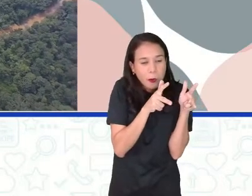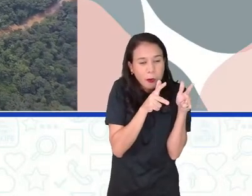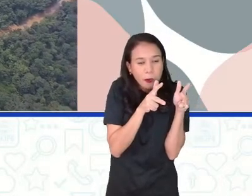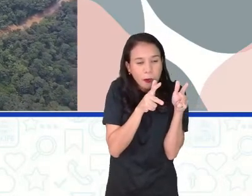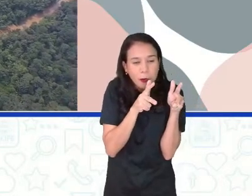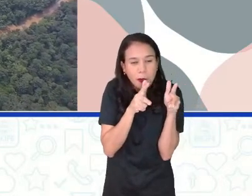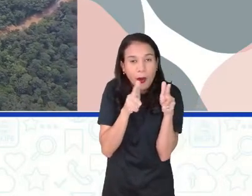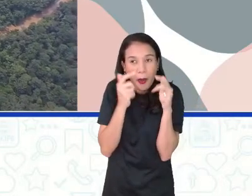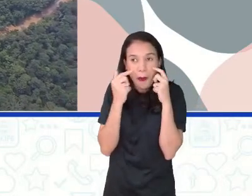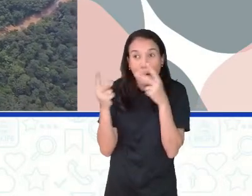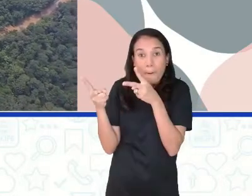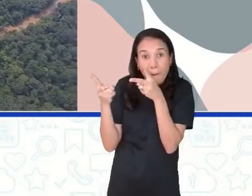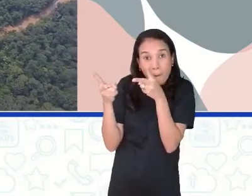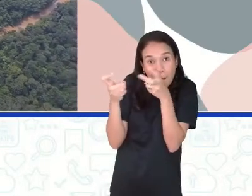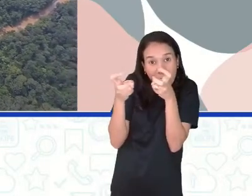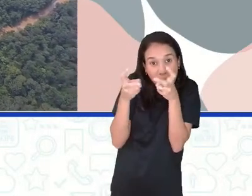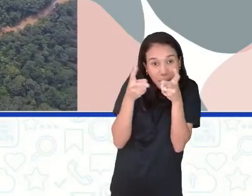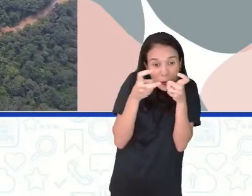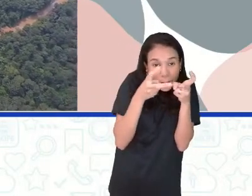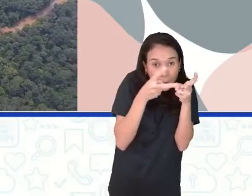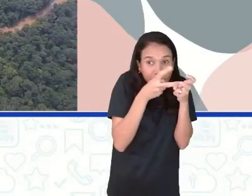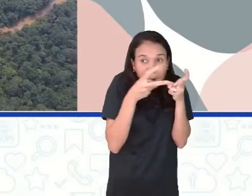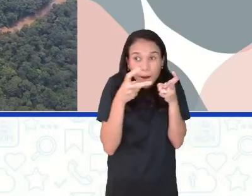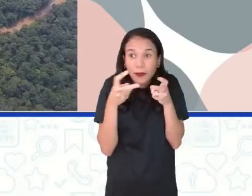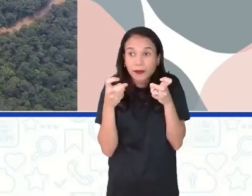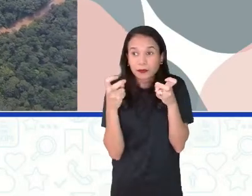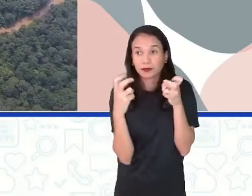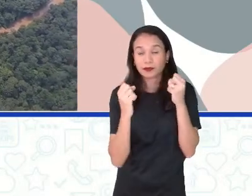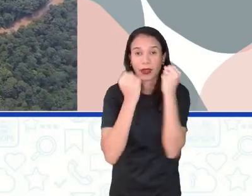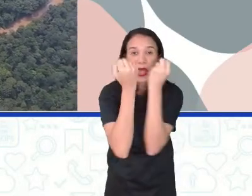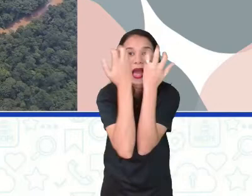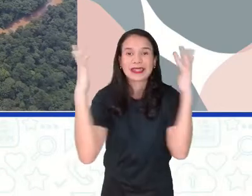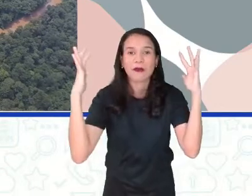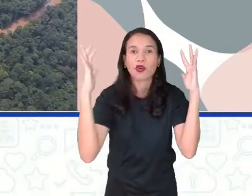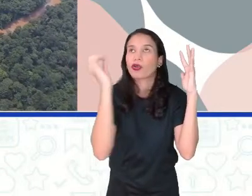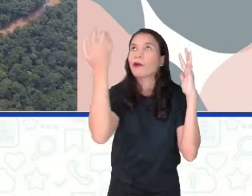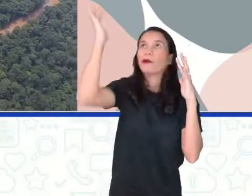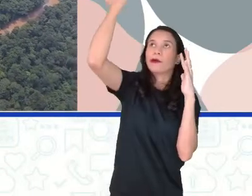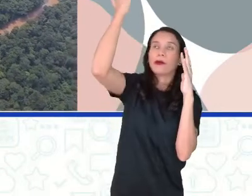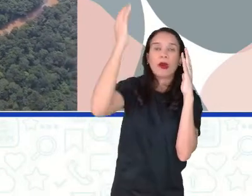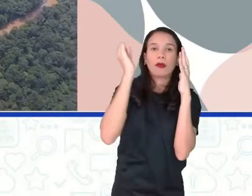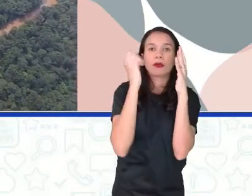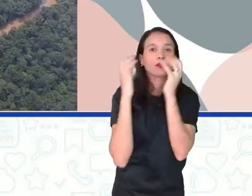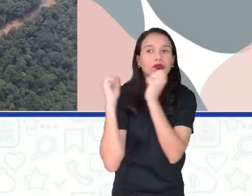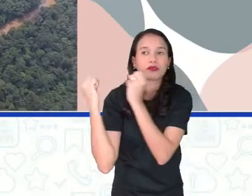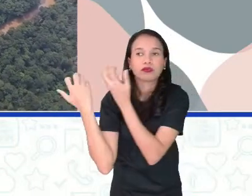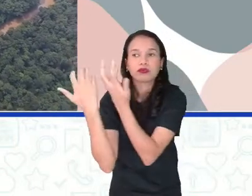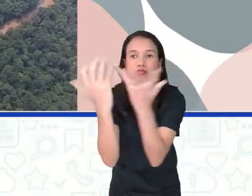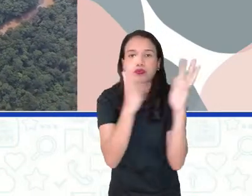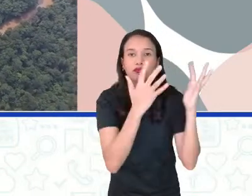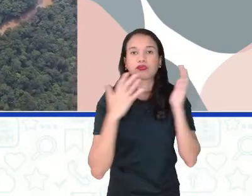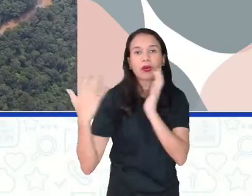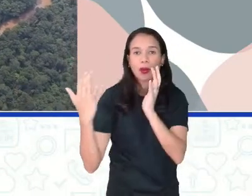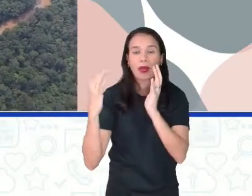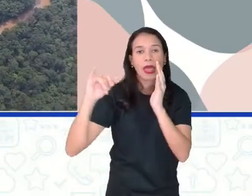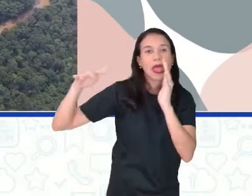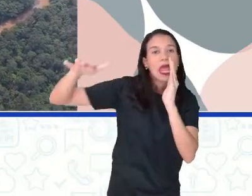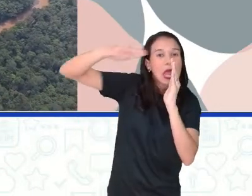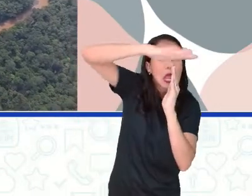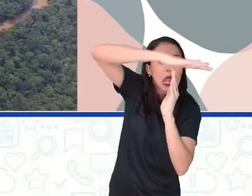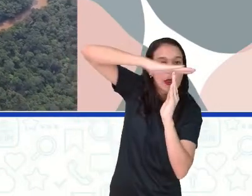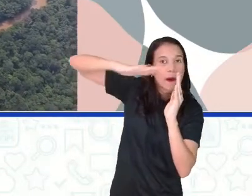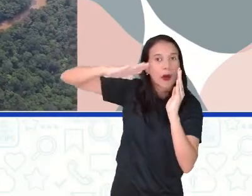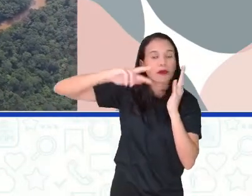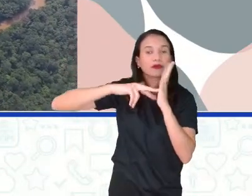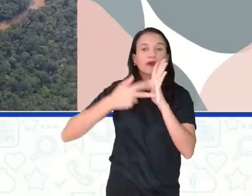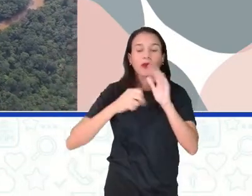Então você percebe que as árvores elas estão sempre no mesmo nível, né? Isso indica justamente que é uma região bem